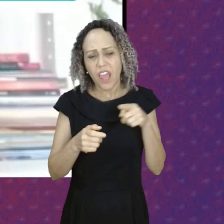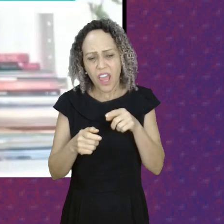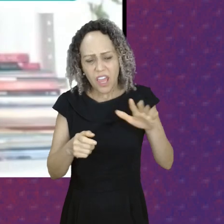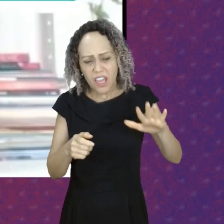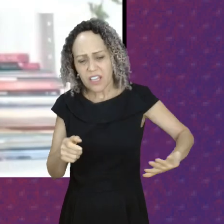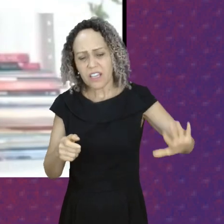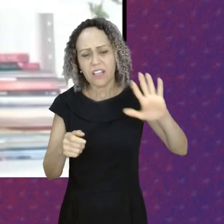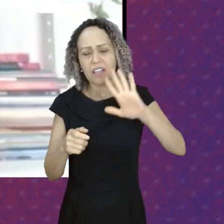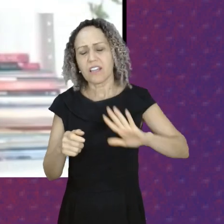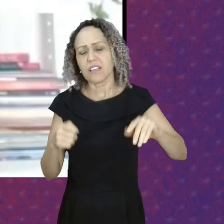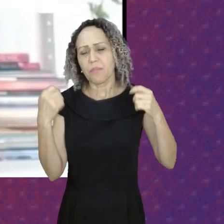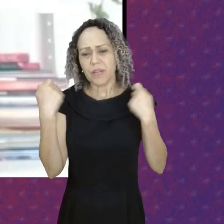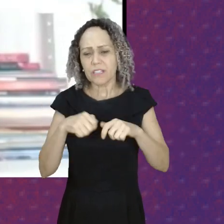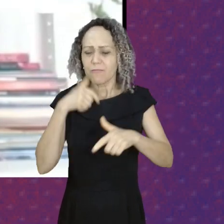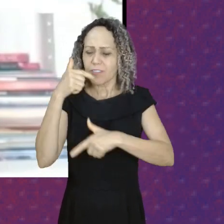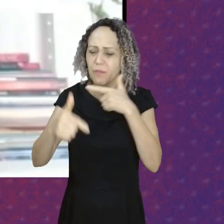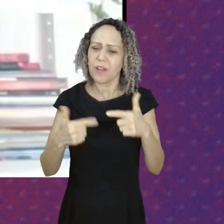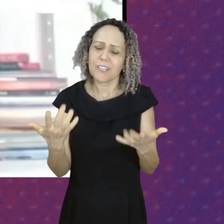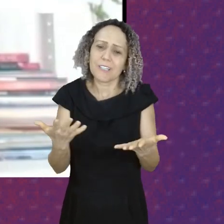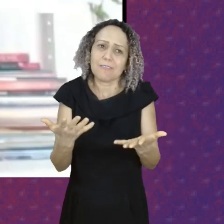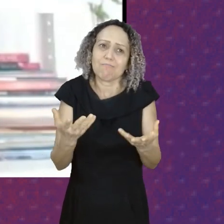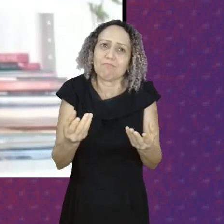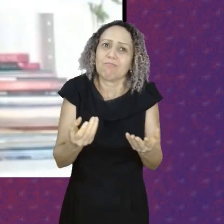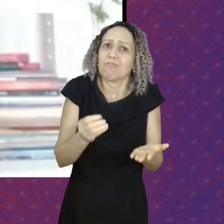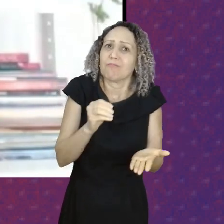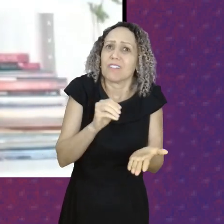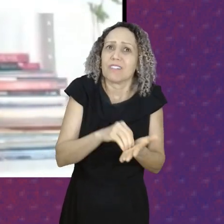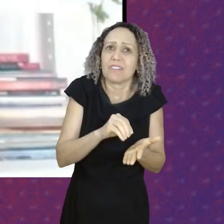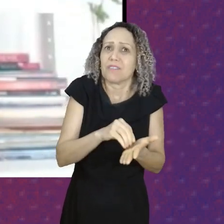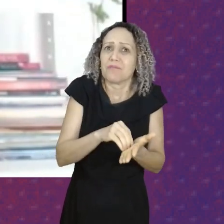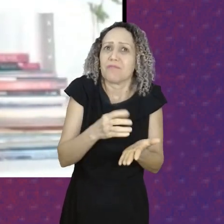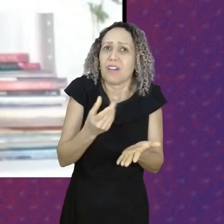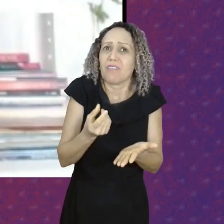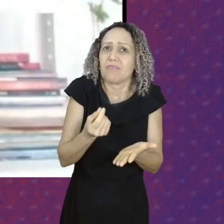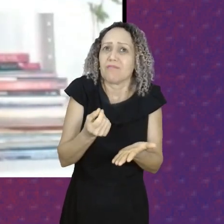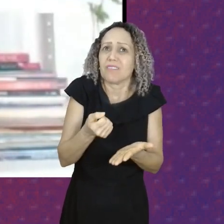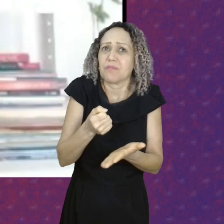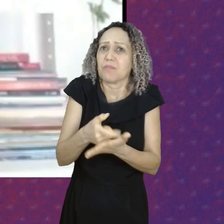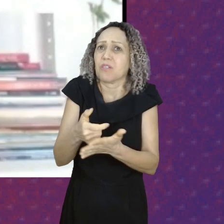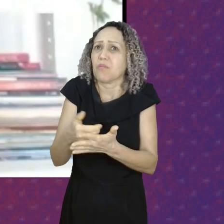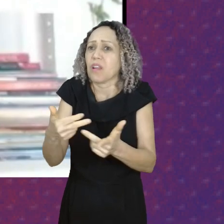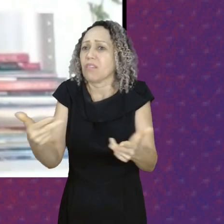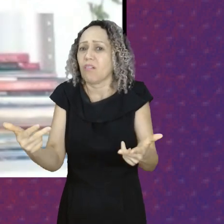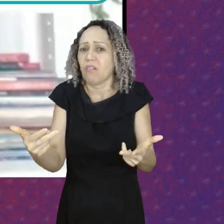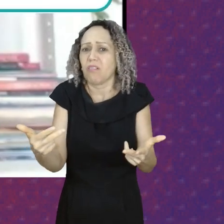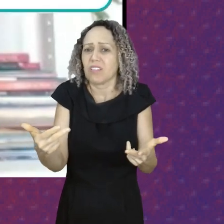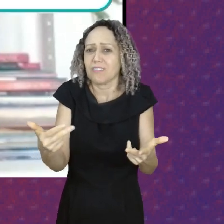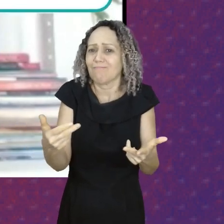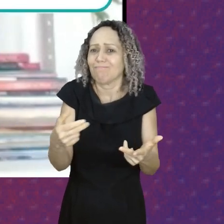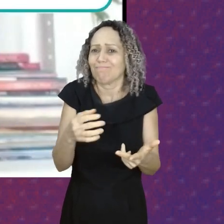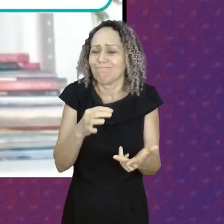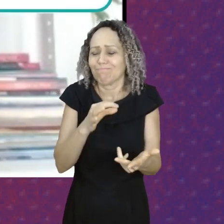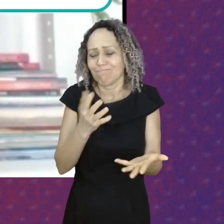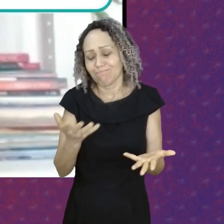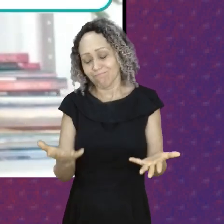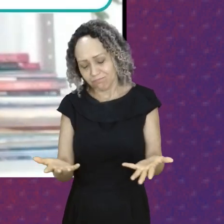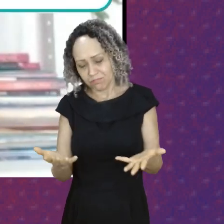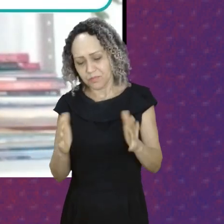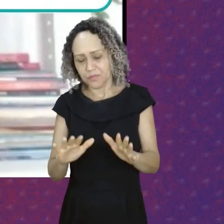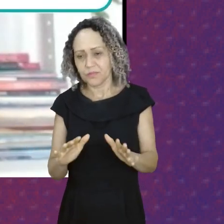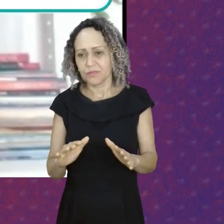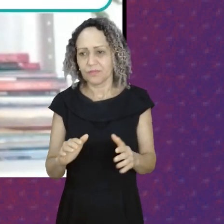de alta vulnerabilidade. É importante mostrar, então, as desigualdades